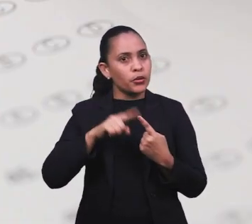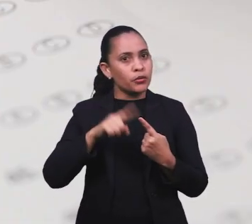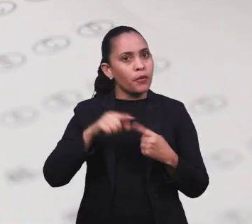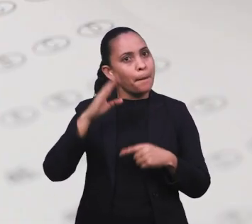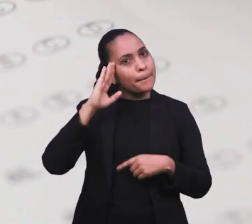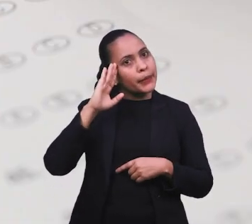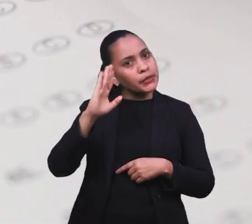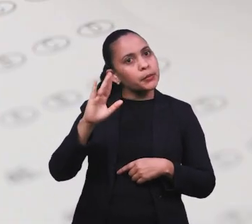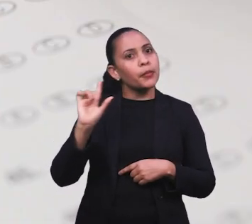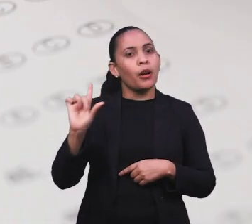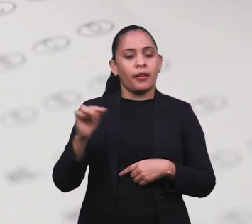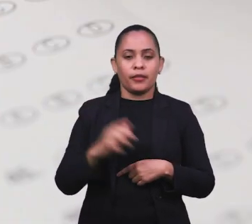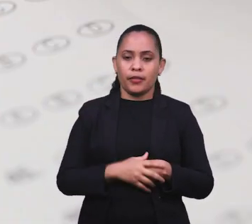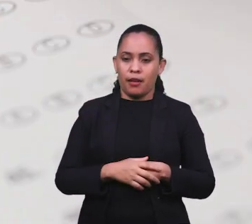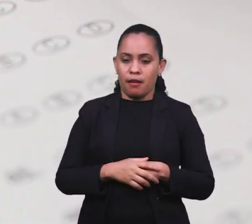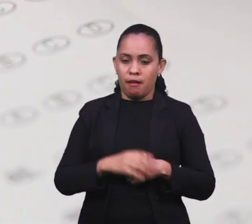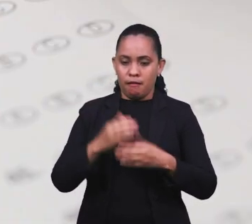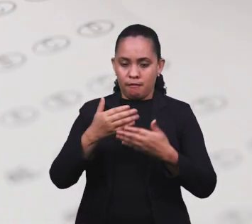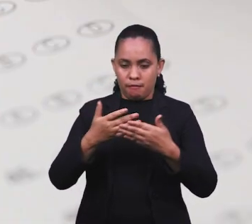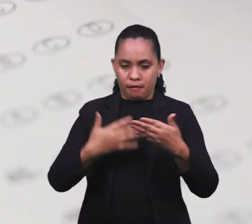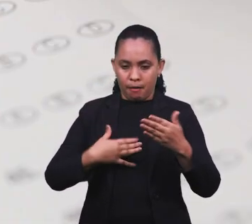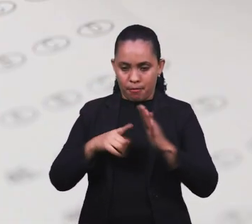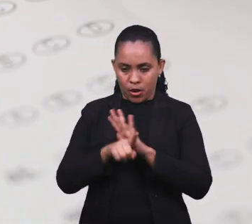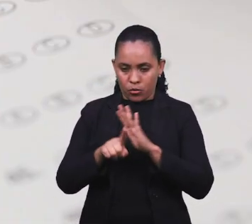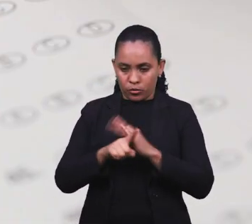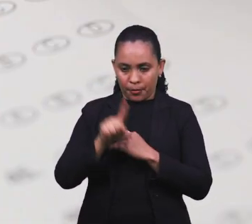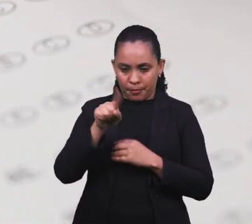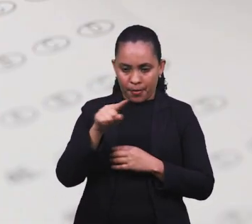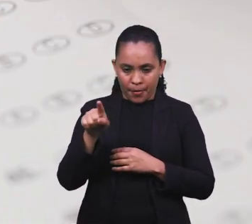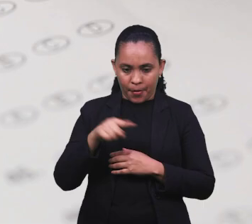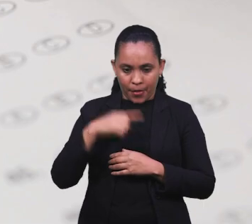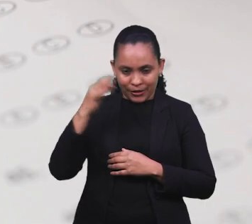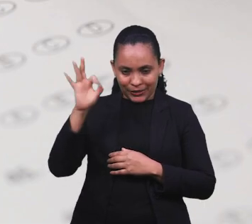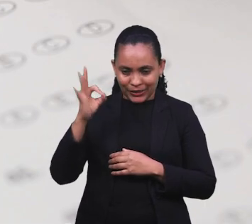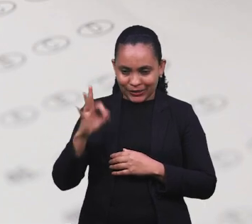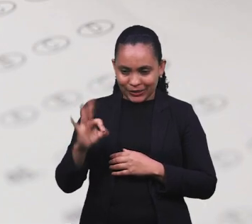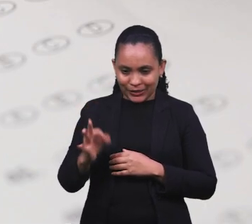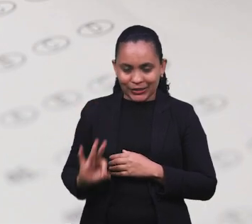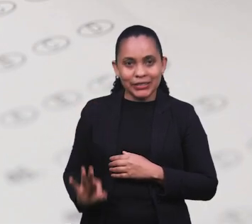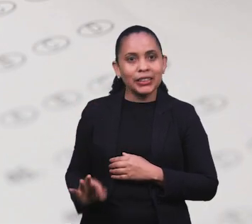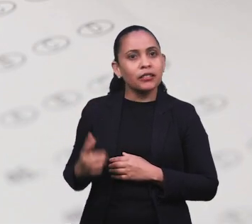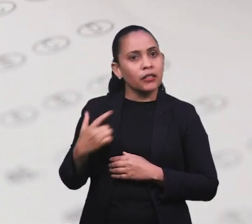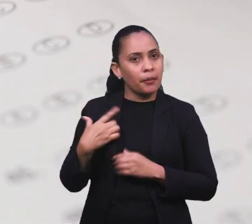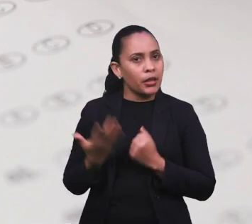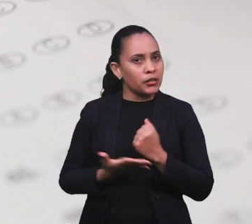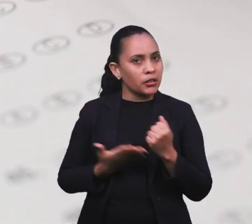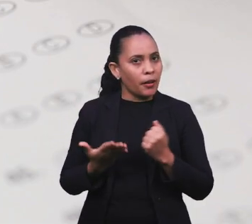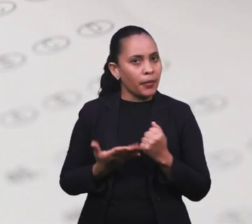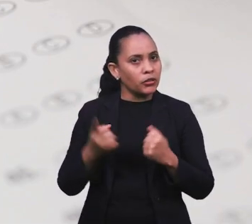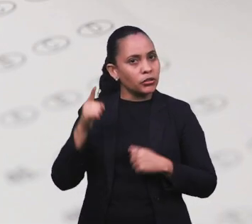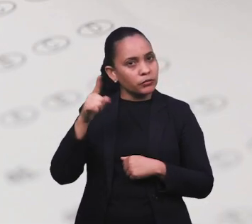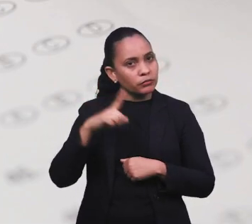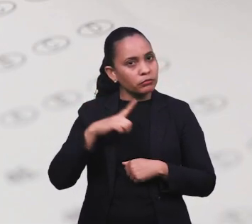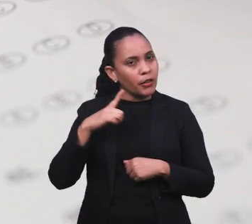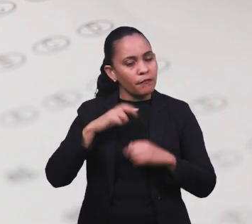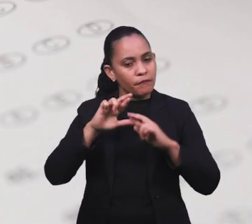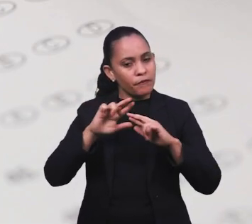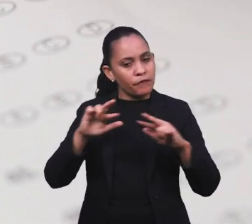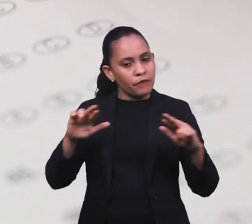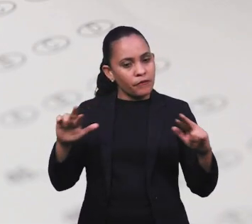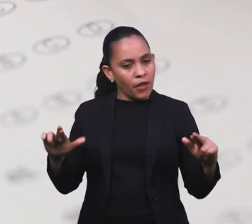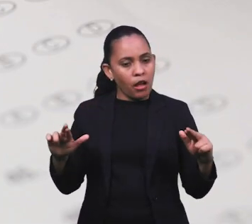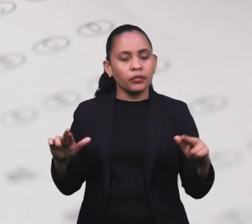seu objetivo principal é acertar questões de prova. Concurso público, basicamente, é isso. Você vai ter uma quantidade